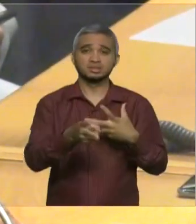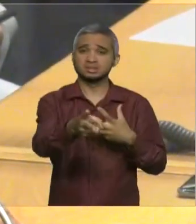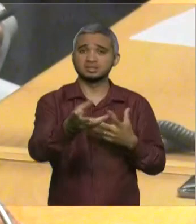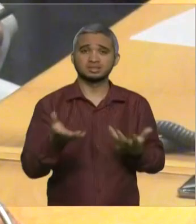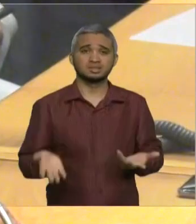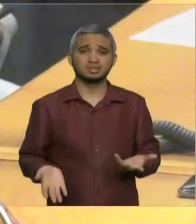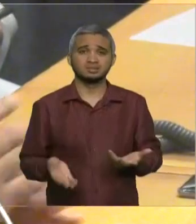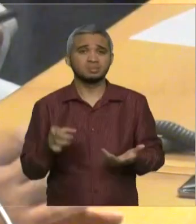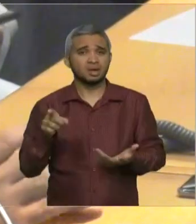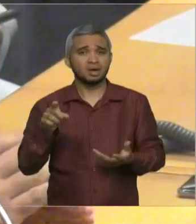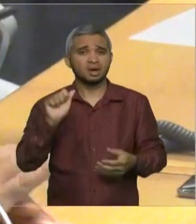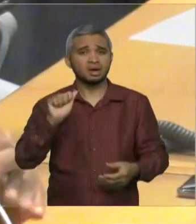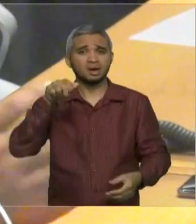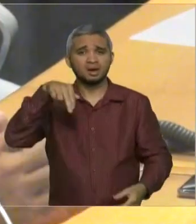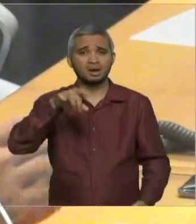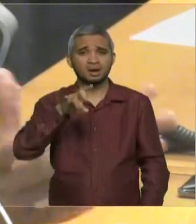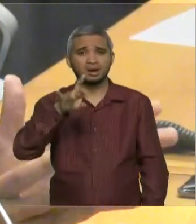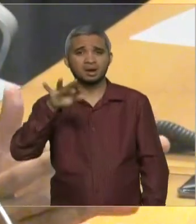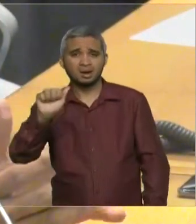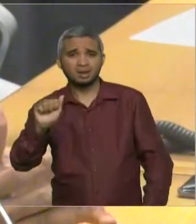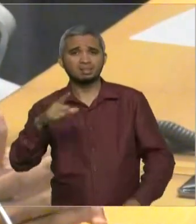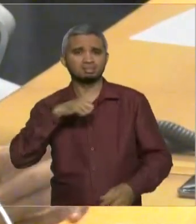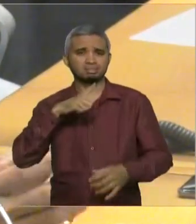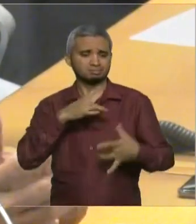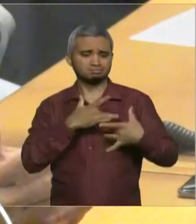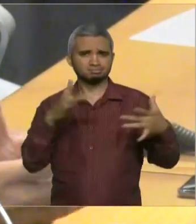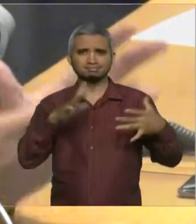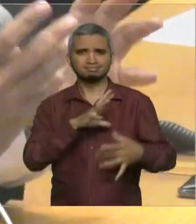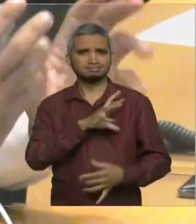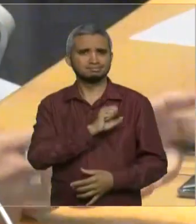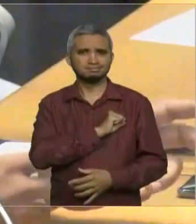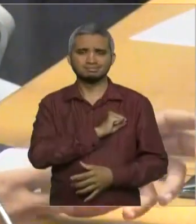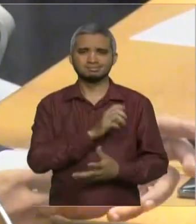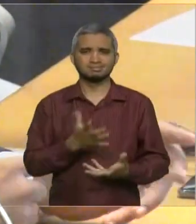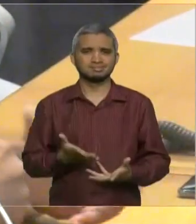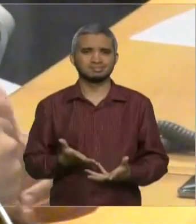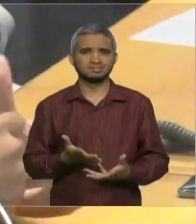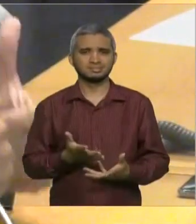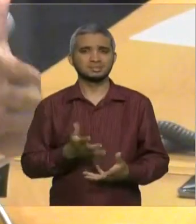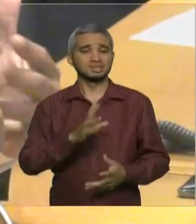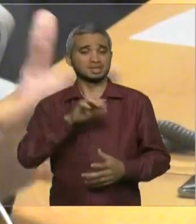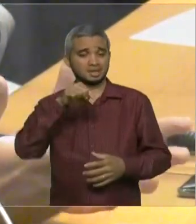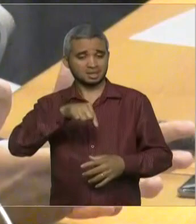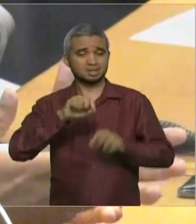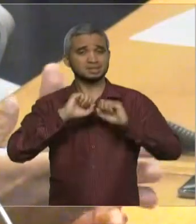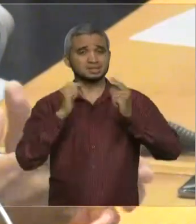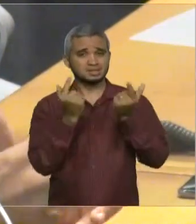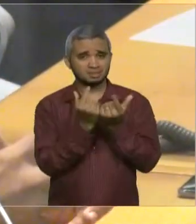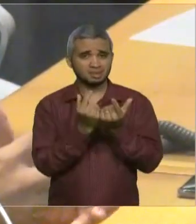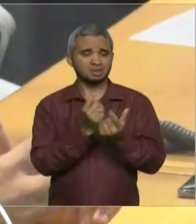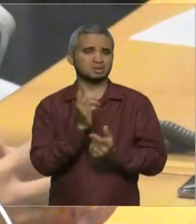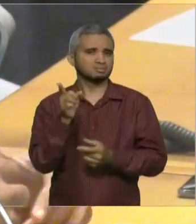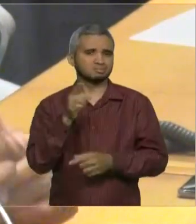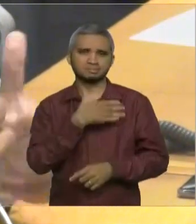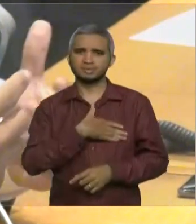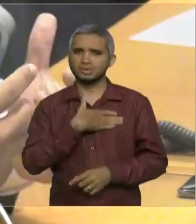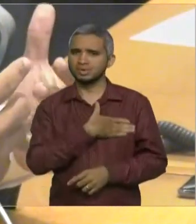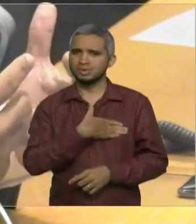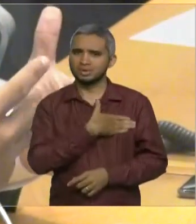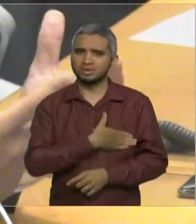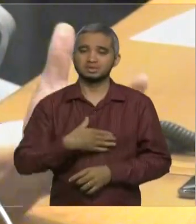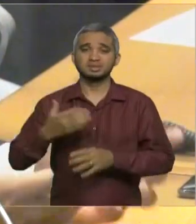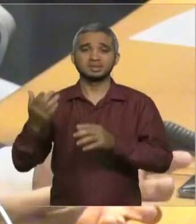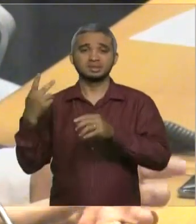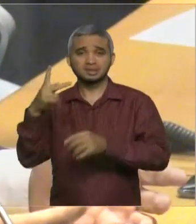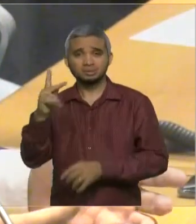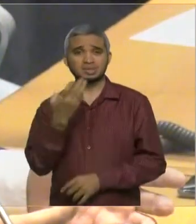muito aberta, com muito amor, como ela é. Andréia é querida na Assembleia, Andréia é querida pelas amigas dela, Andréia é muito querida